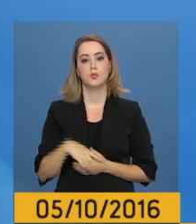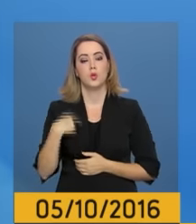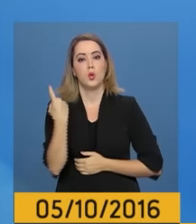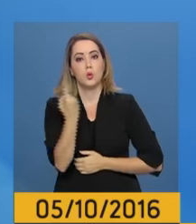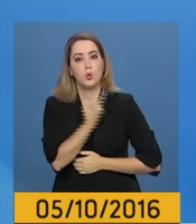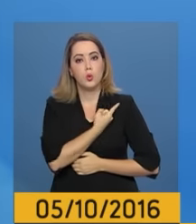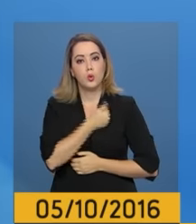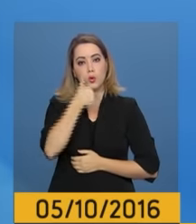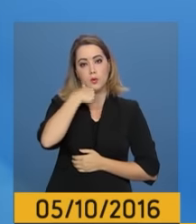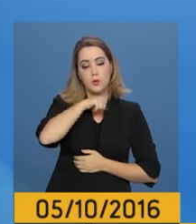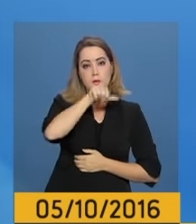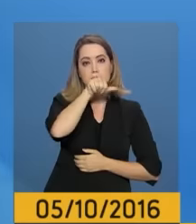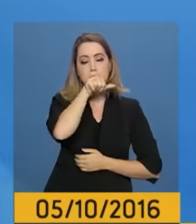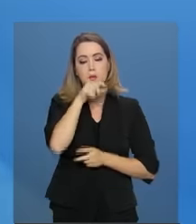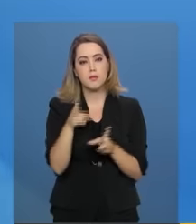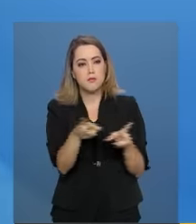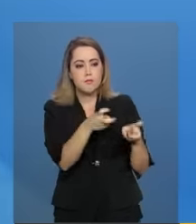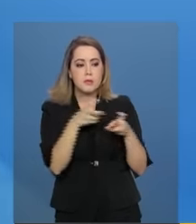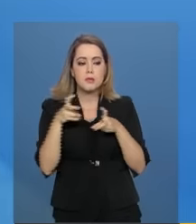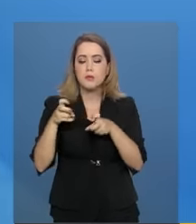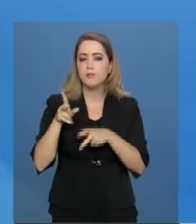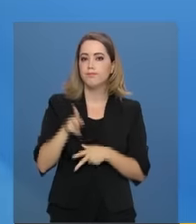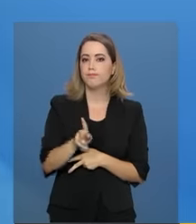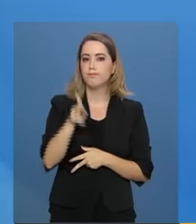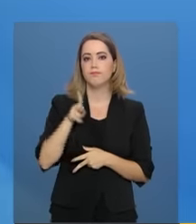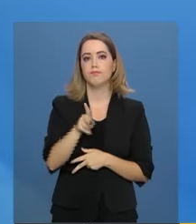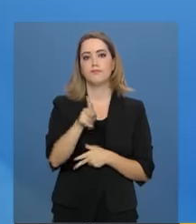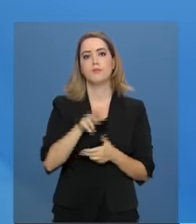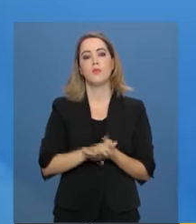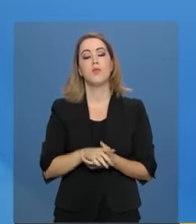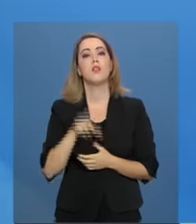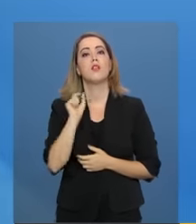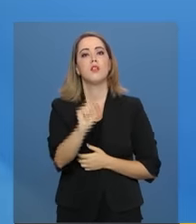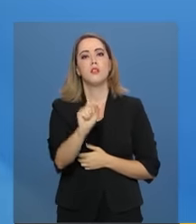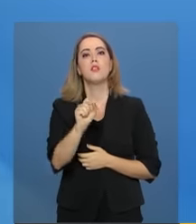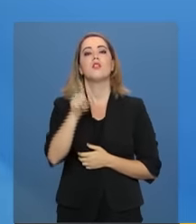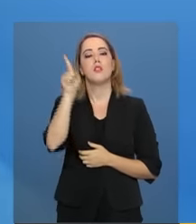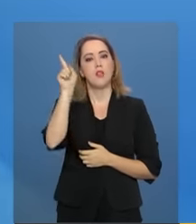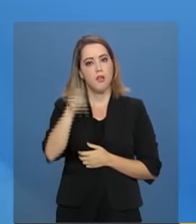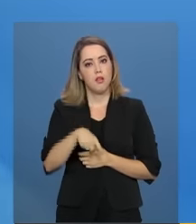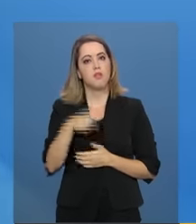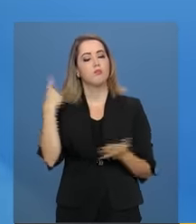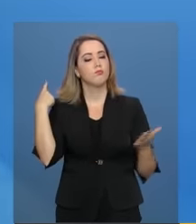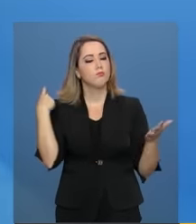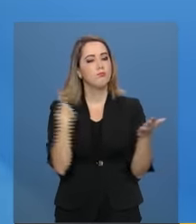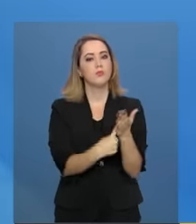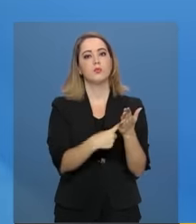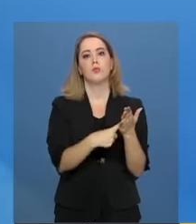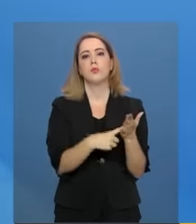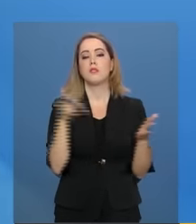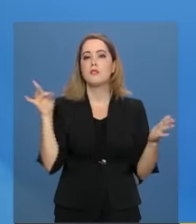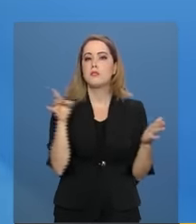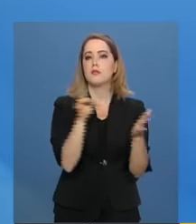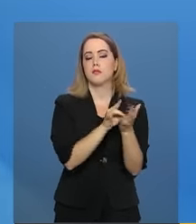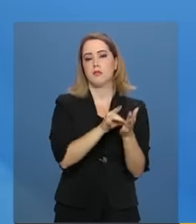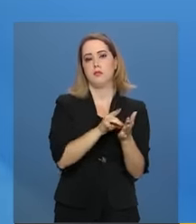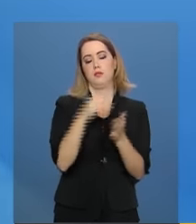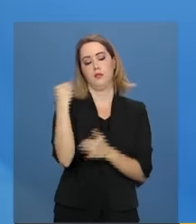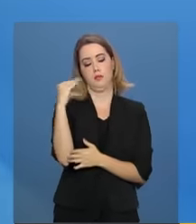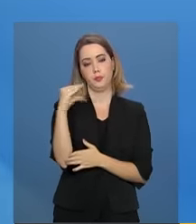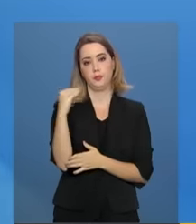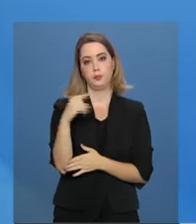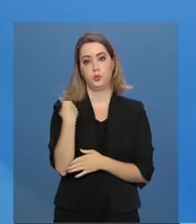nós, mães, percebemos instintivamente tem sido comprovado pela ciência. Nós,